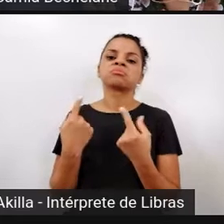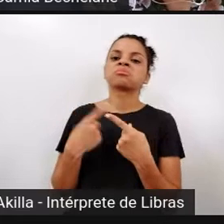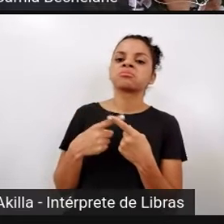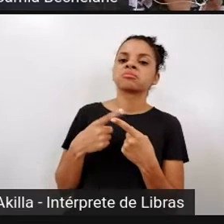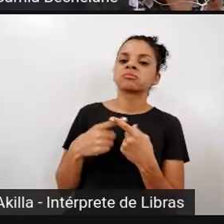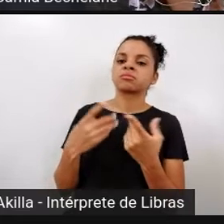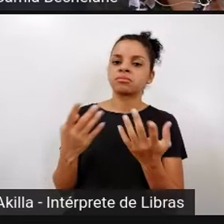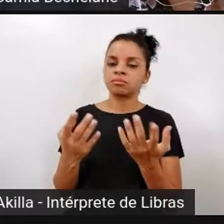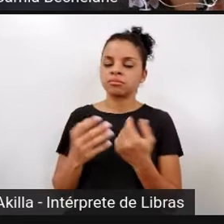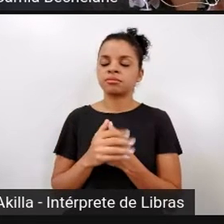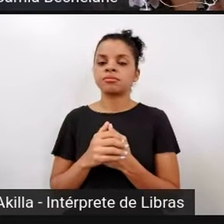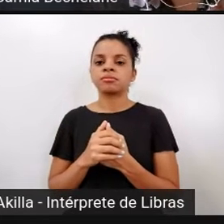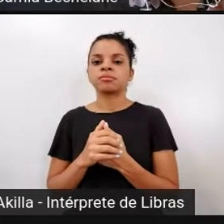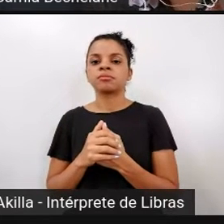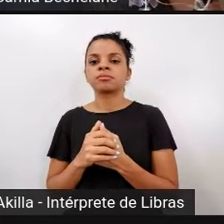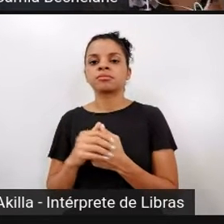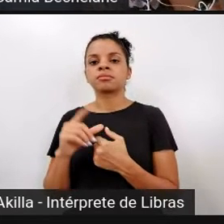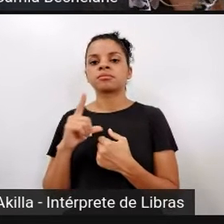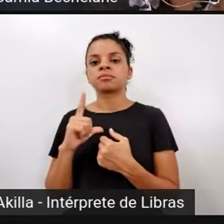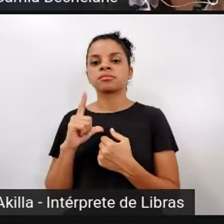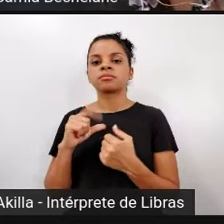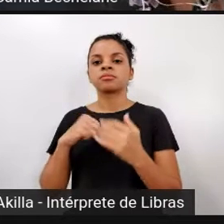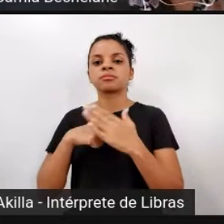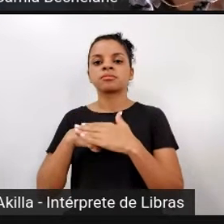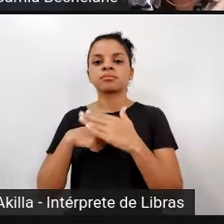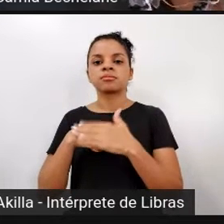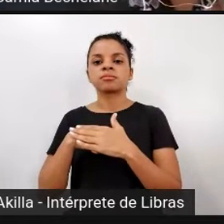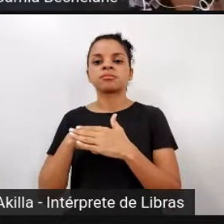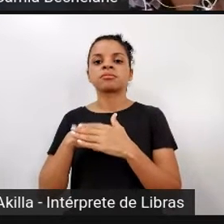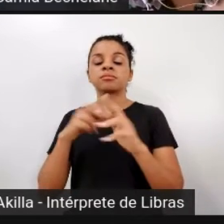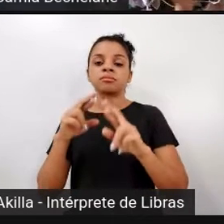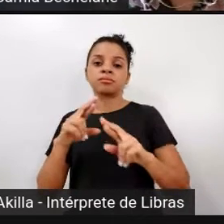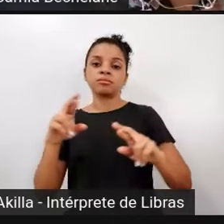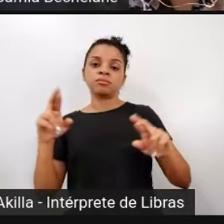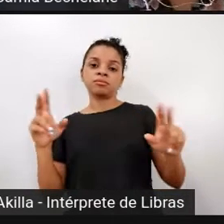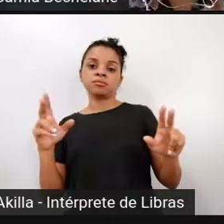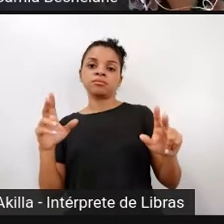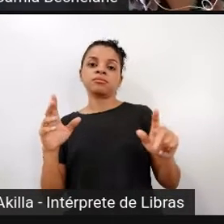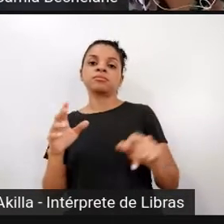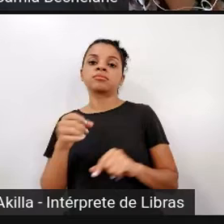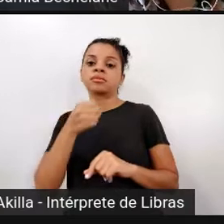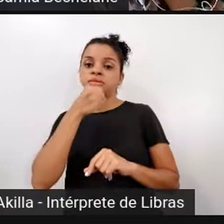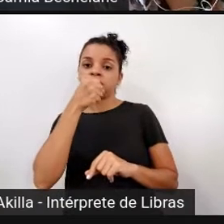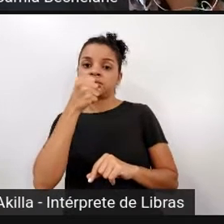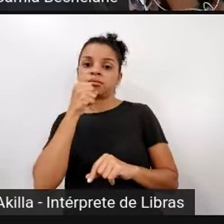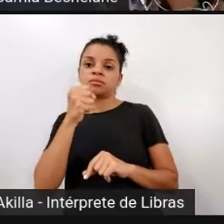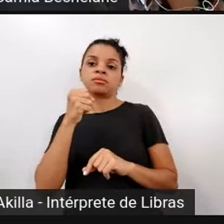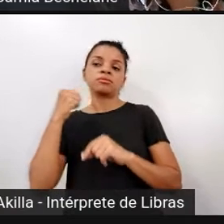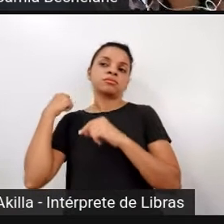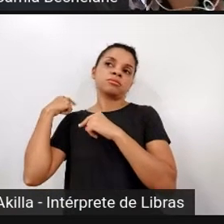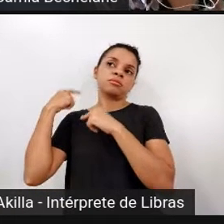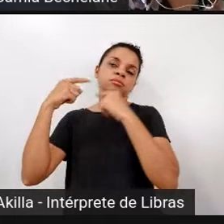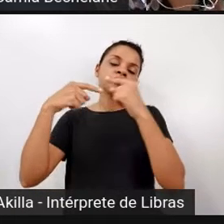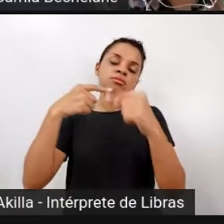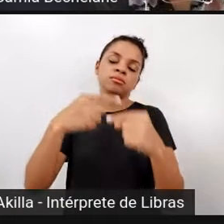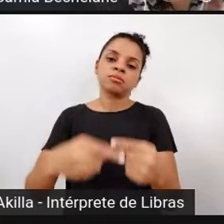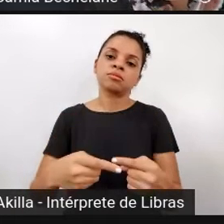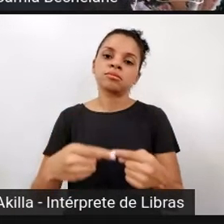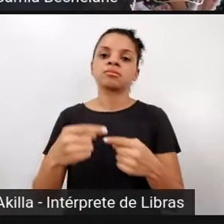Tento fazer um contraste entre o jornalismo industrial, convencional, tradicional, enfim, a